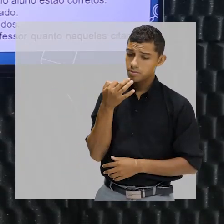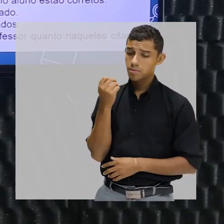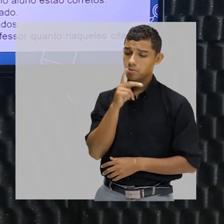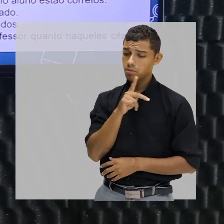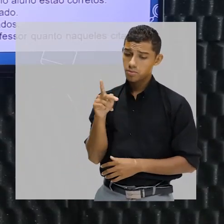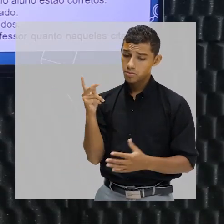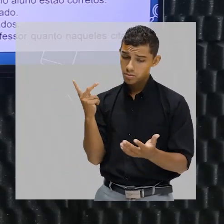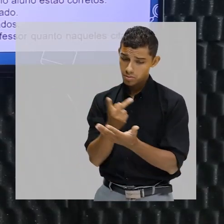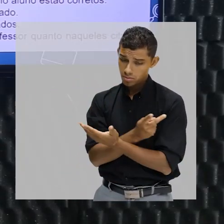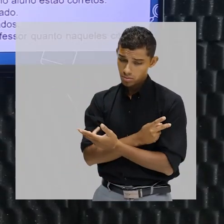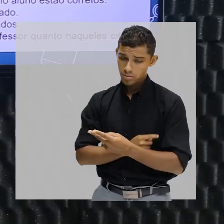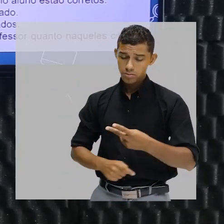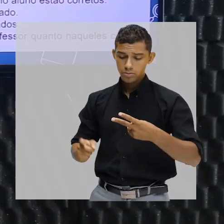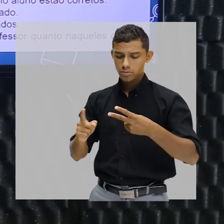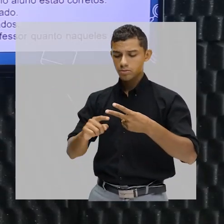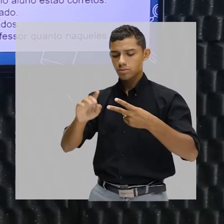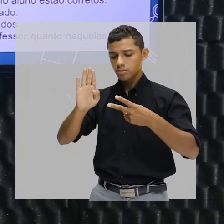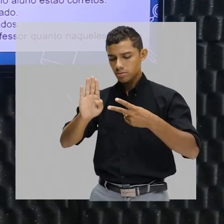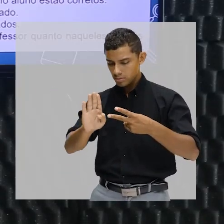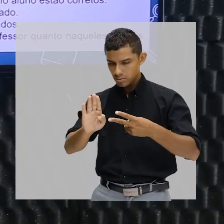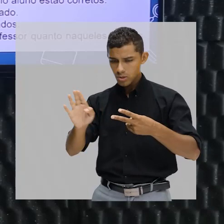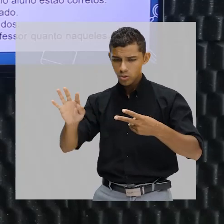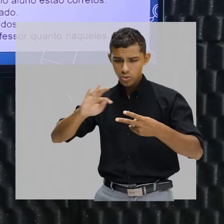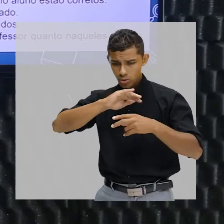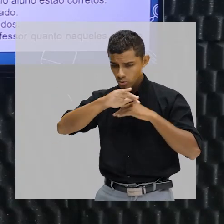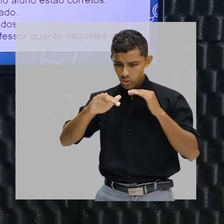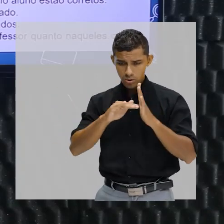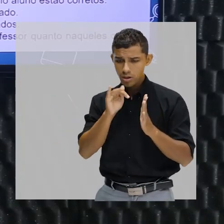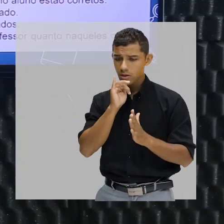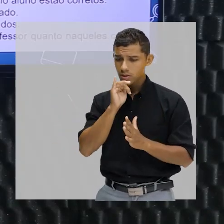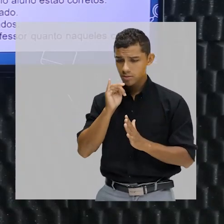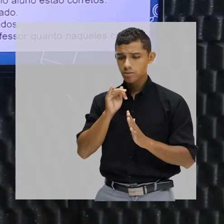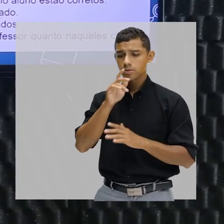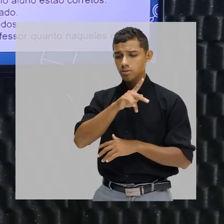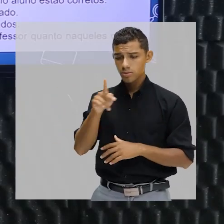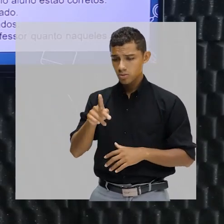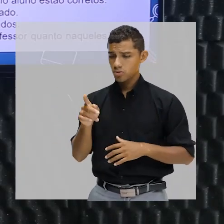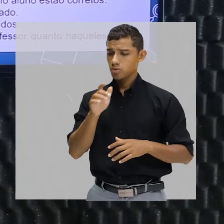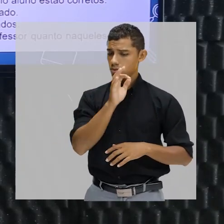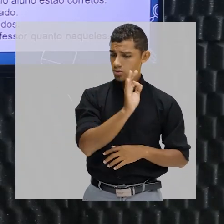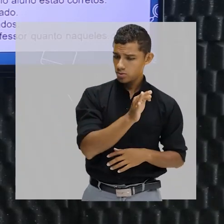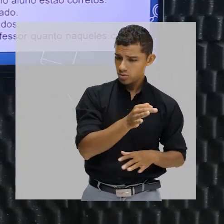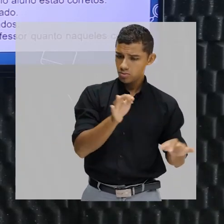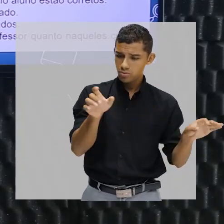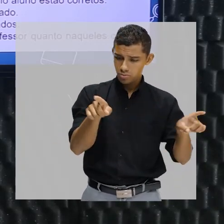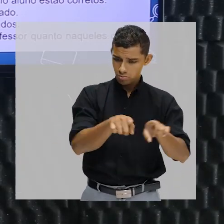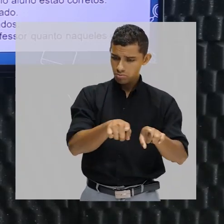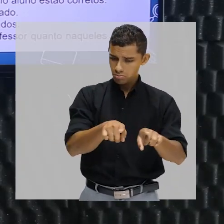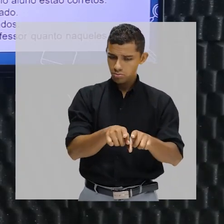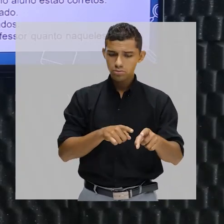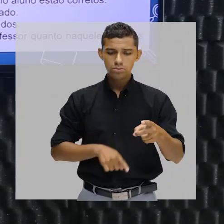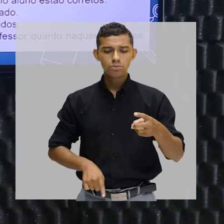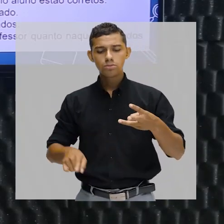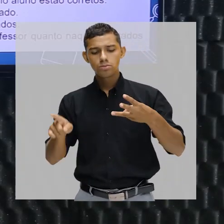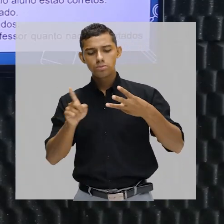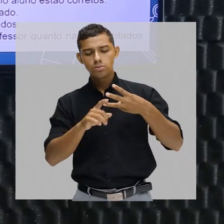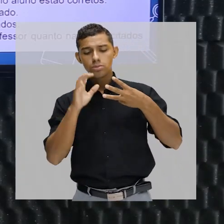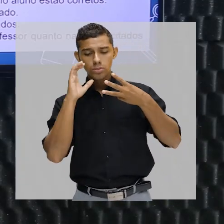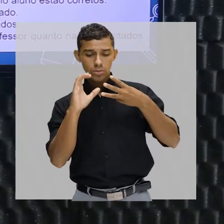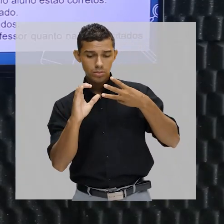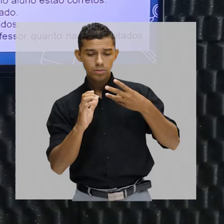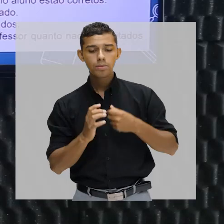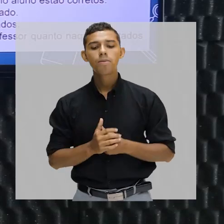B, todos os exemplos citados pelo professor e pelo aluno estão corretos? Letra